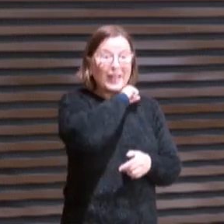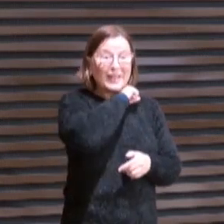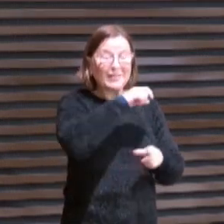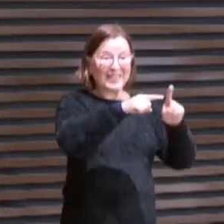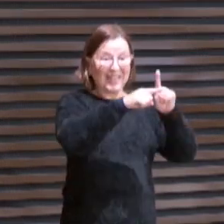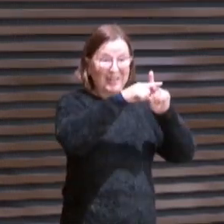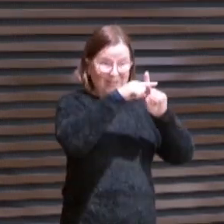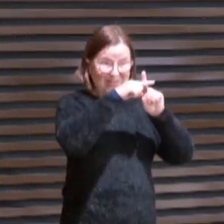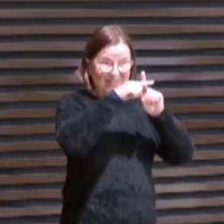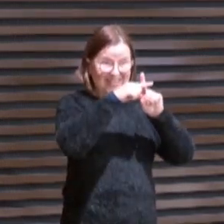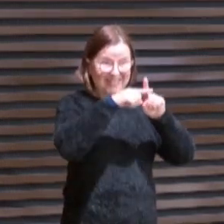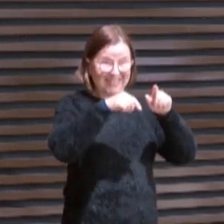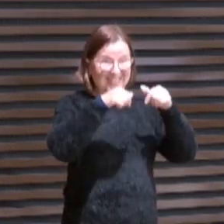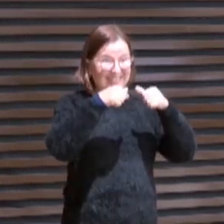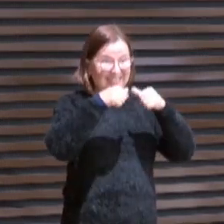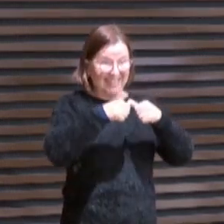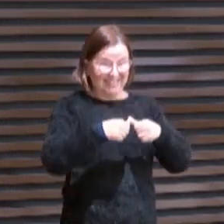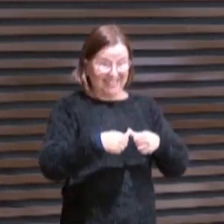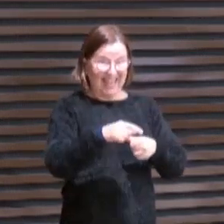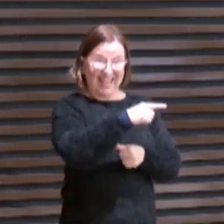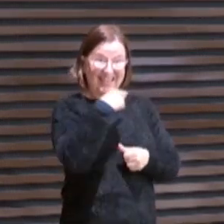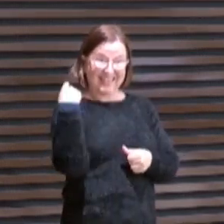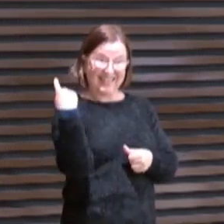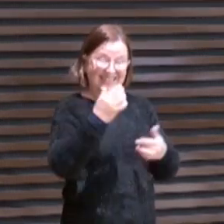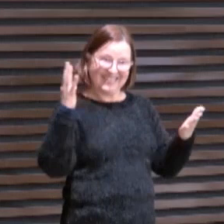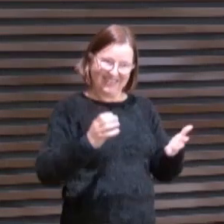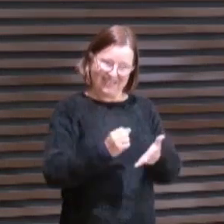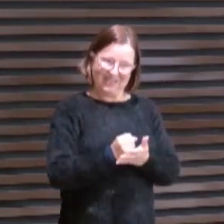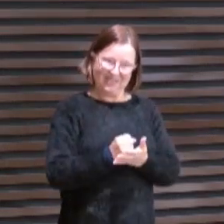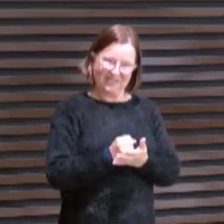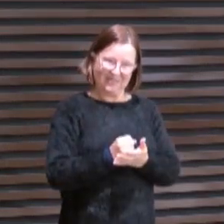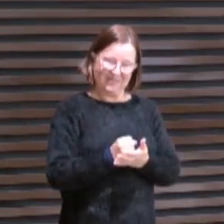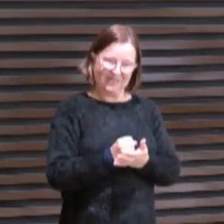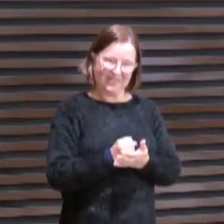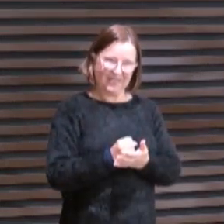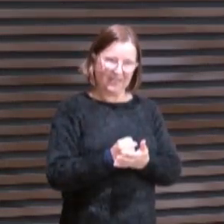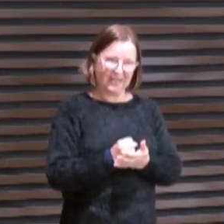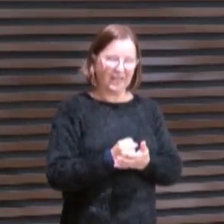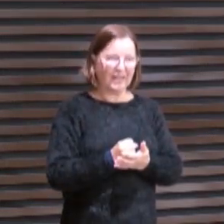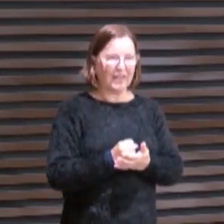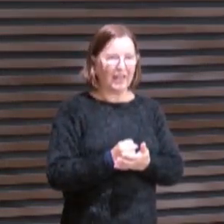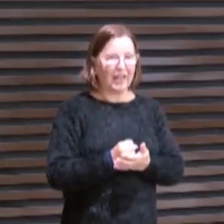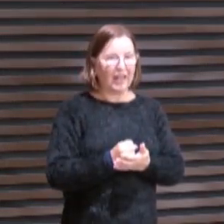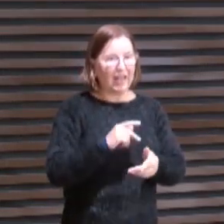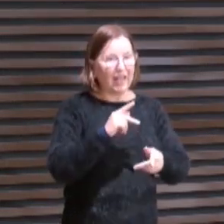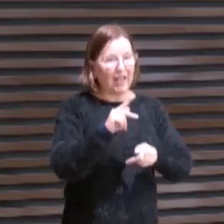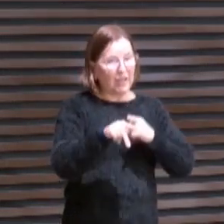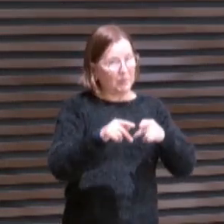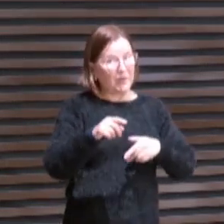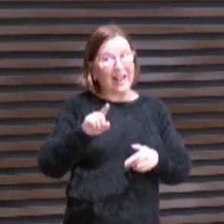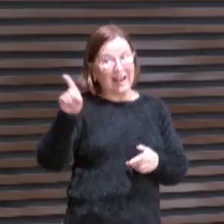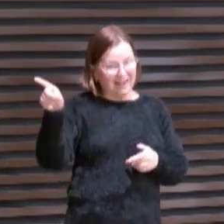o cerne da questão. E eles dizem assim: Jesus vai voltar para converter os cristãos